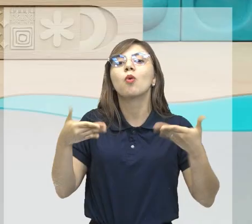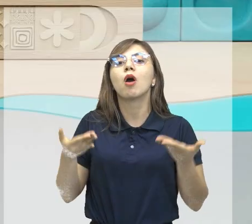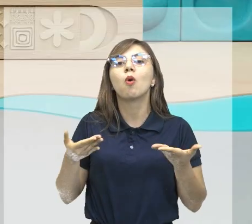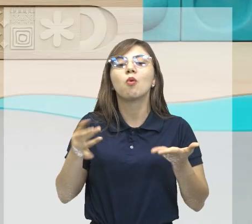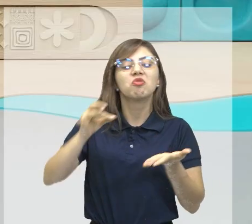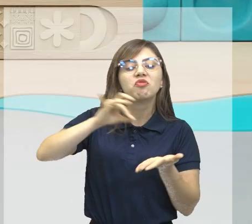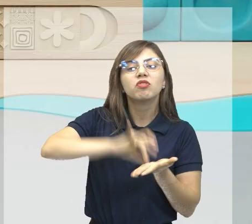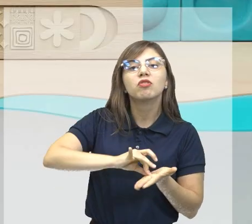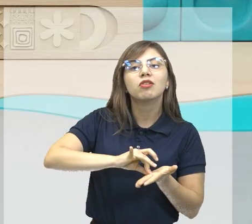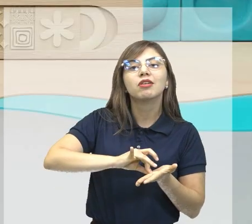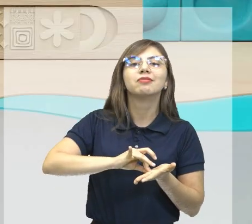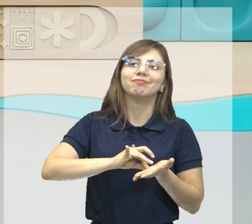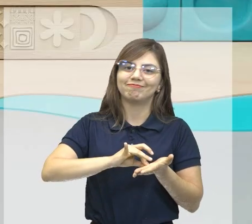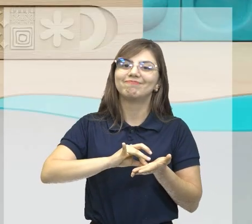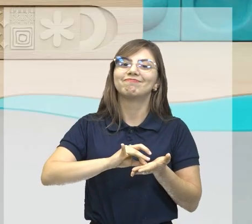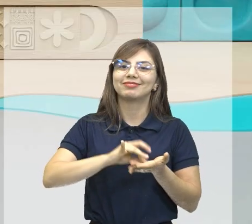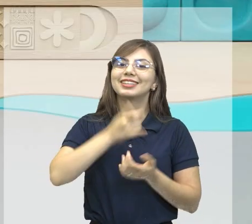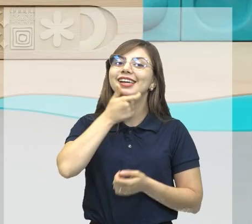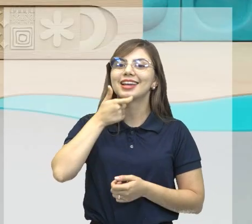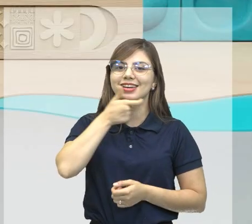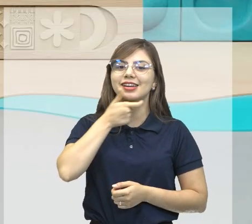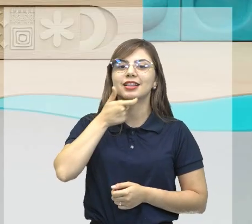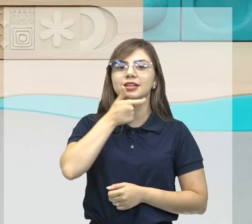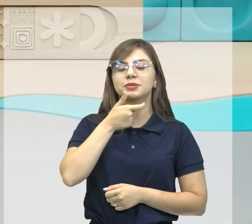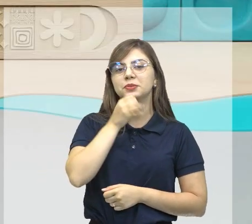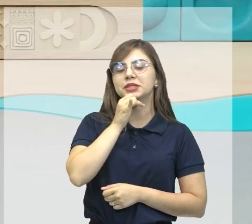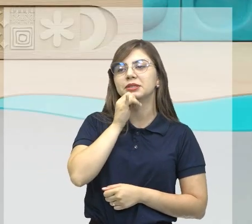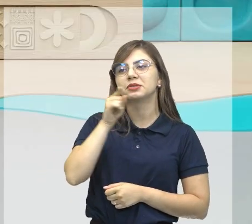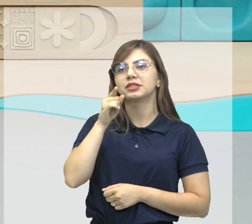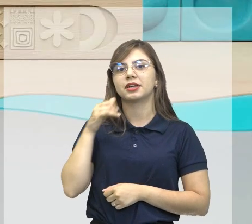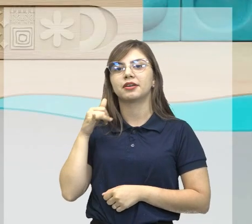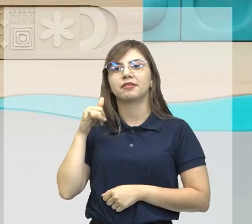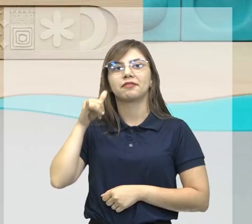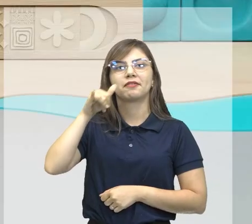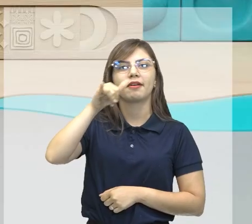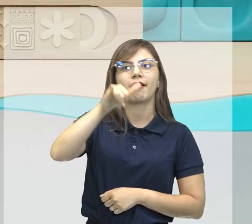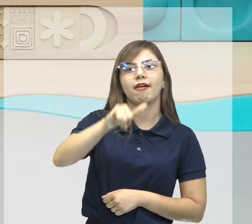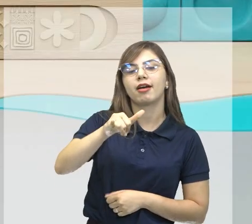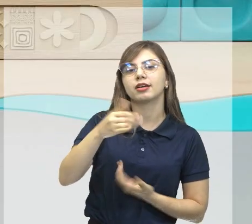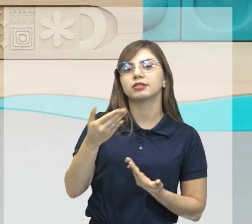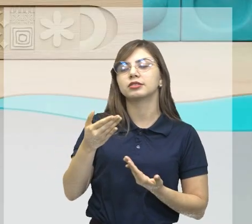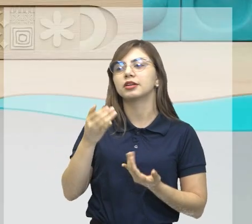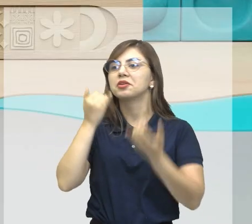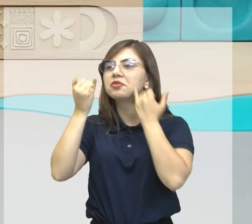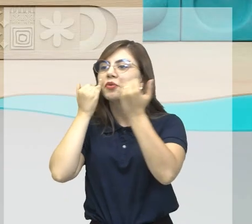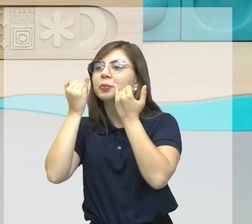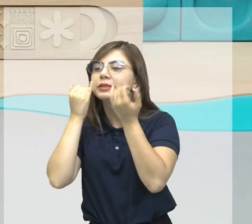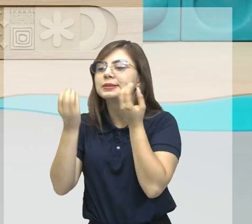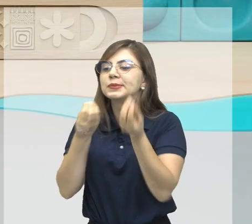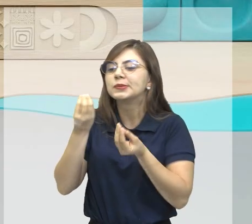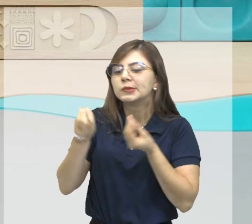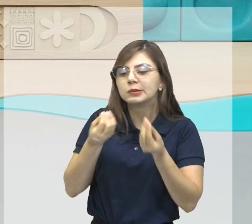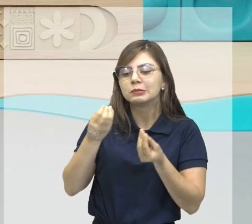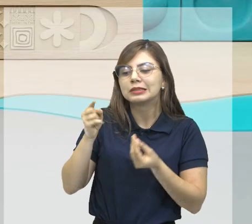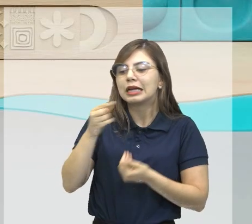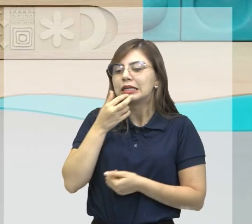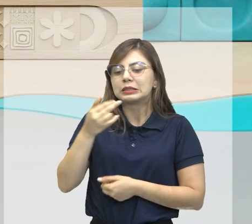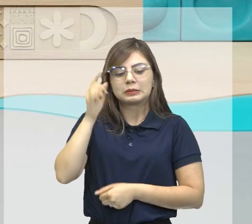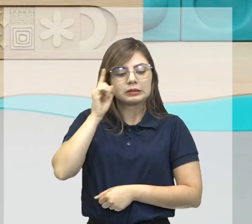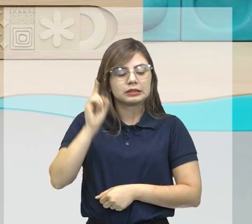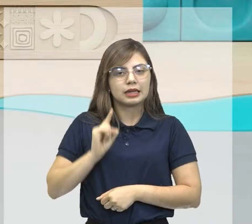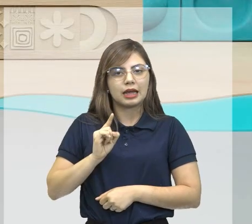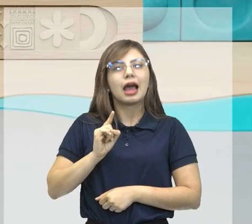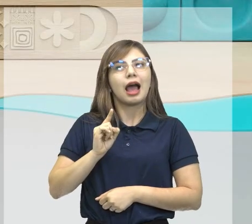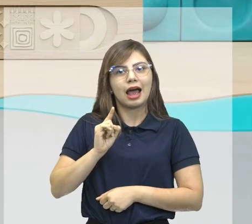aeroportos, nessas informações para turistas em geral, você vai ver que língua? A língua inglesa.